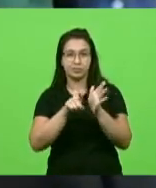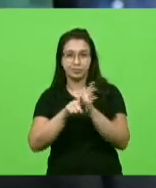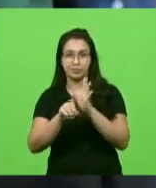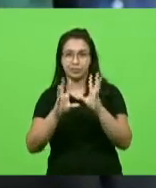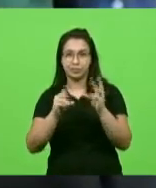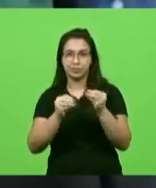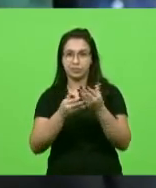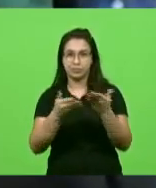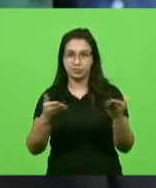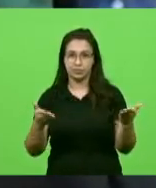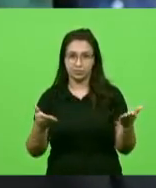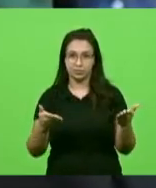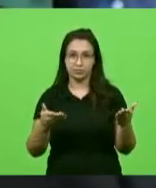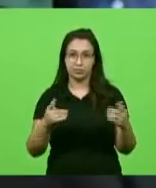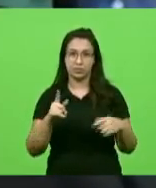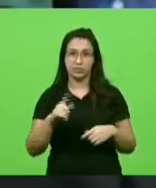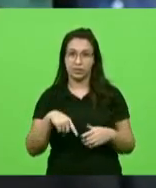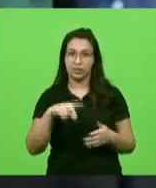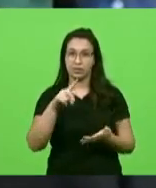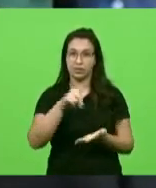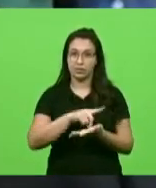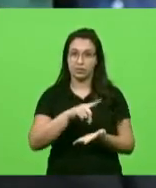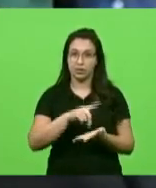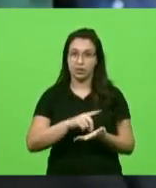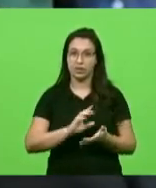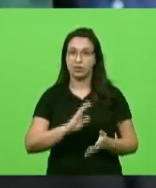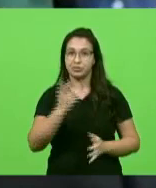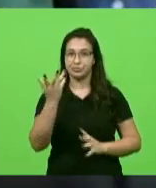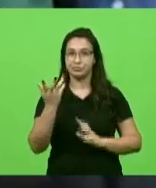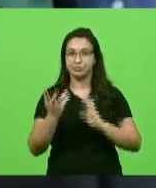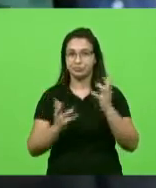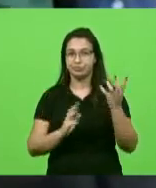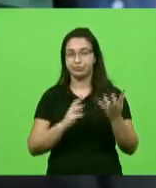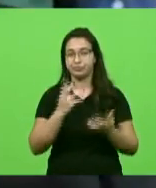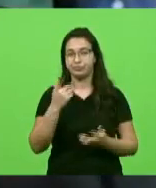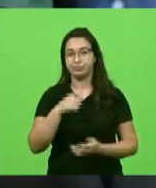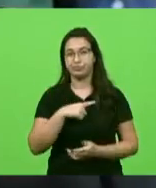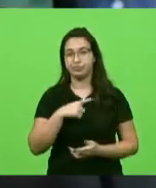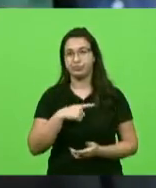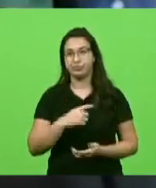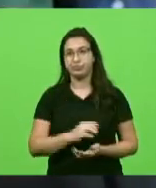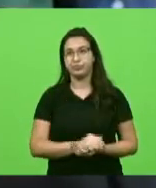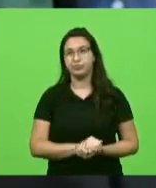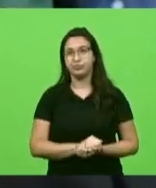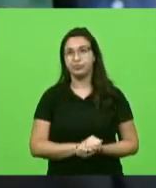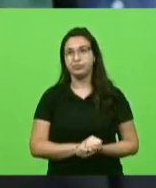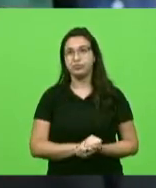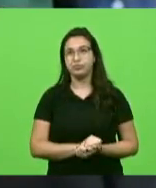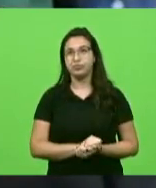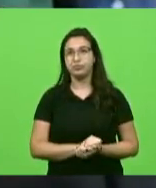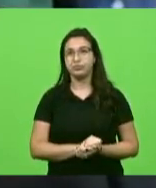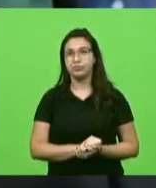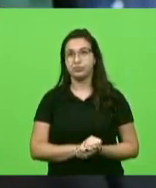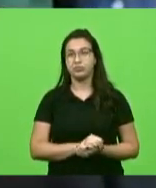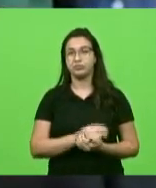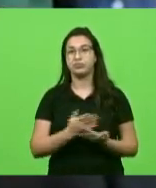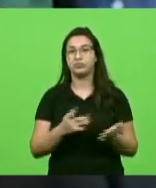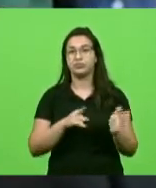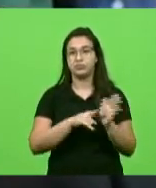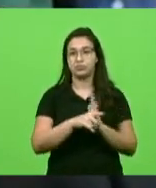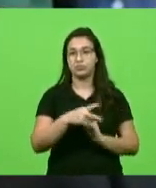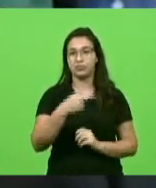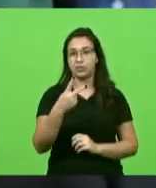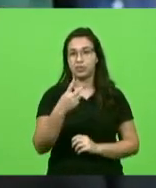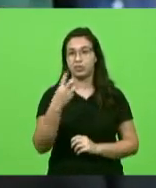em si uma vez que corresponde a veracidade dos acontecimentos e no tocante aos questionamentos dois e